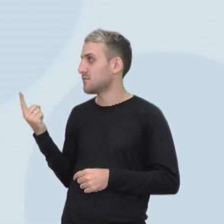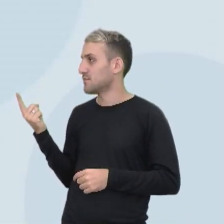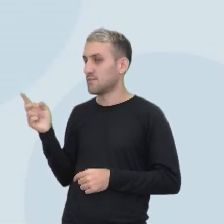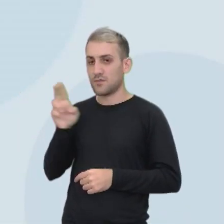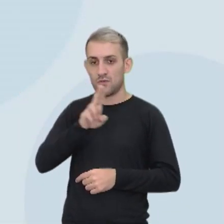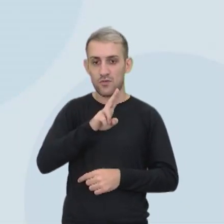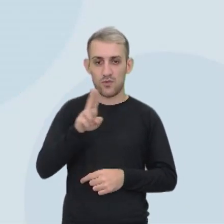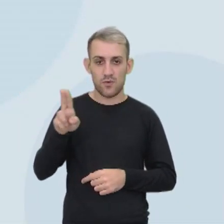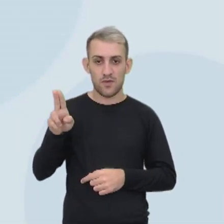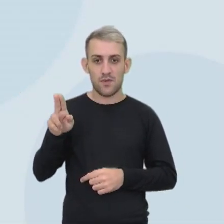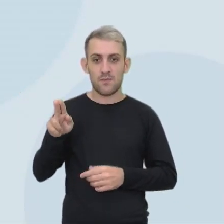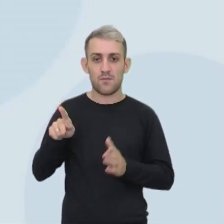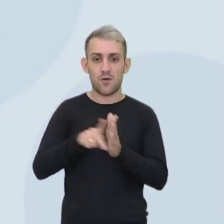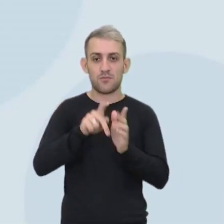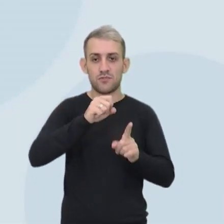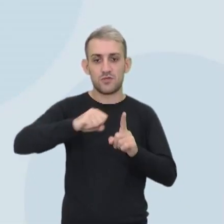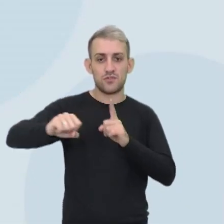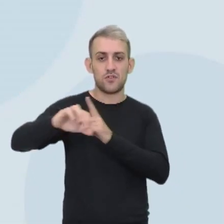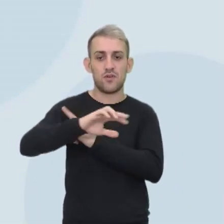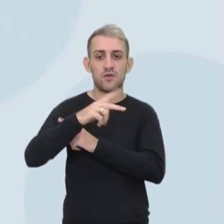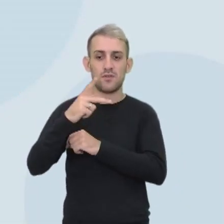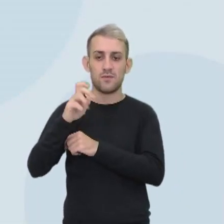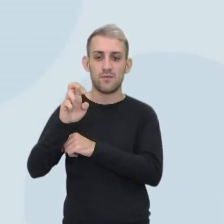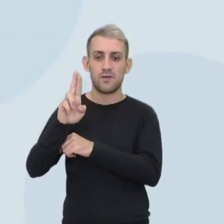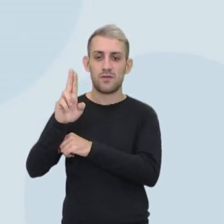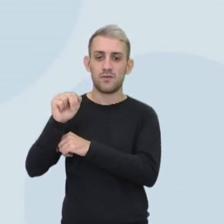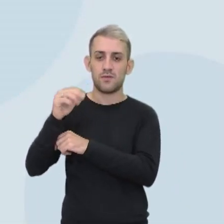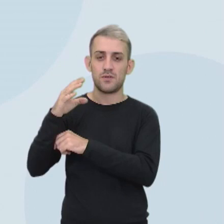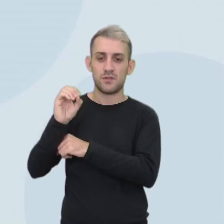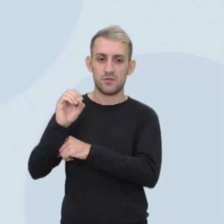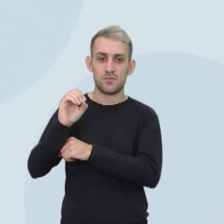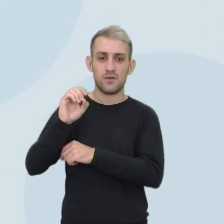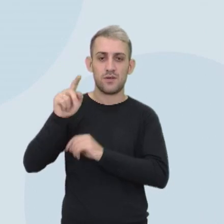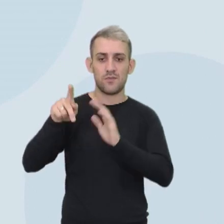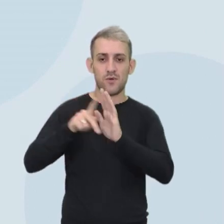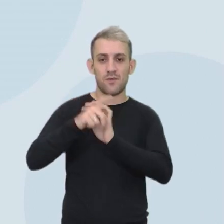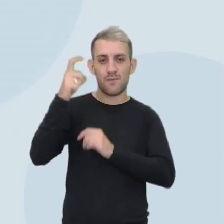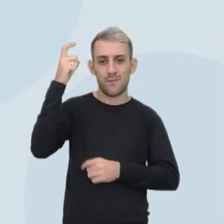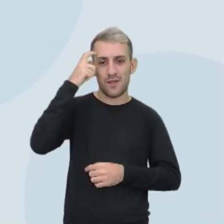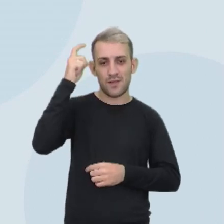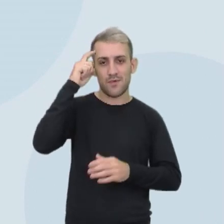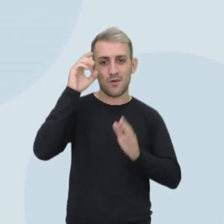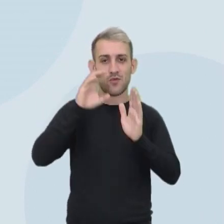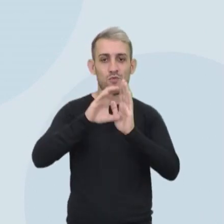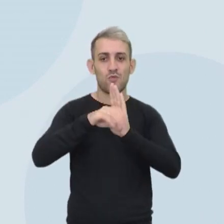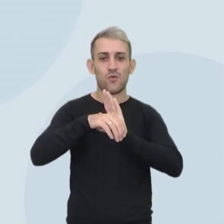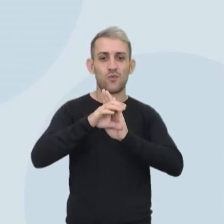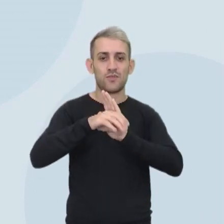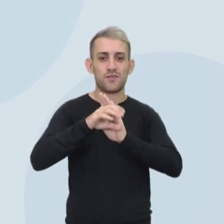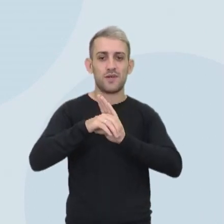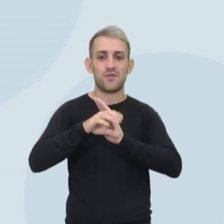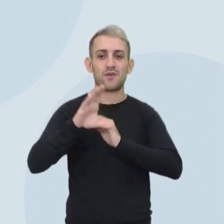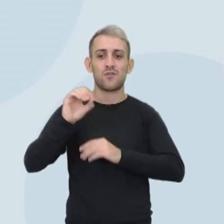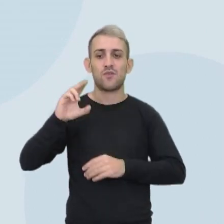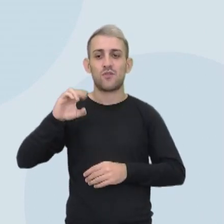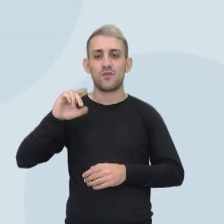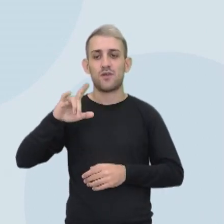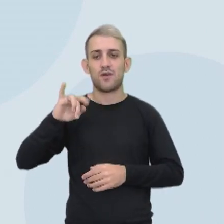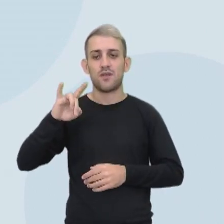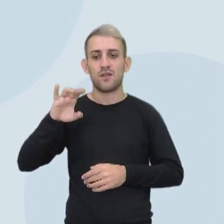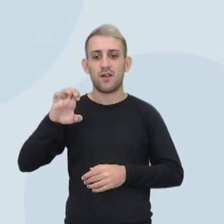o sociólogo peruano, um dos pensadores aí do próprio conceito de colonialidade do poder. Tá